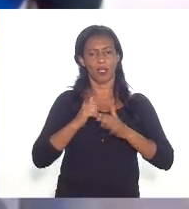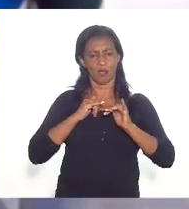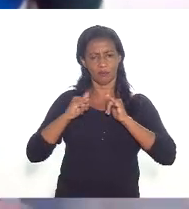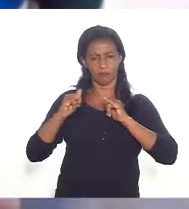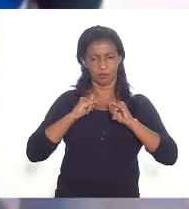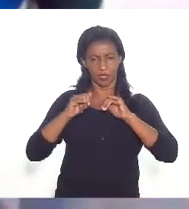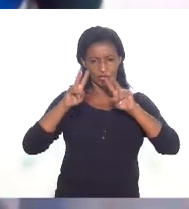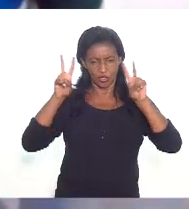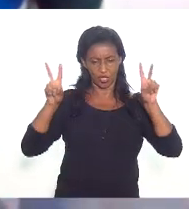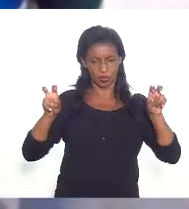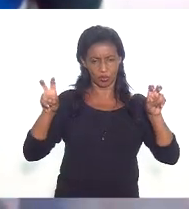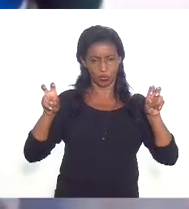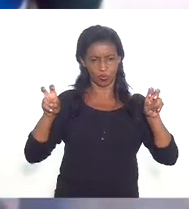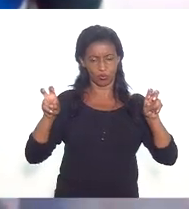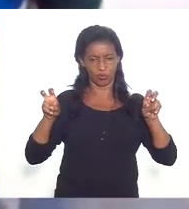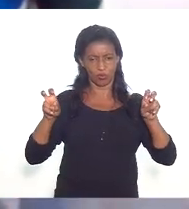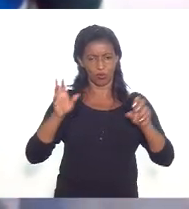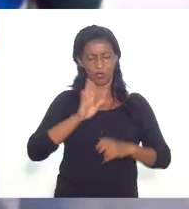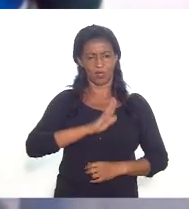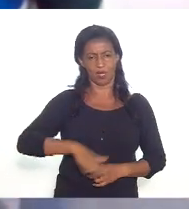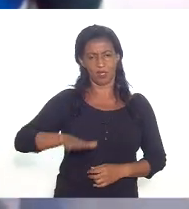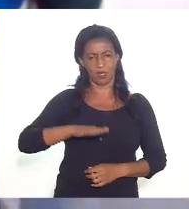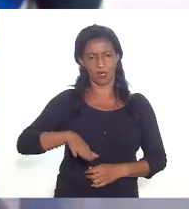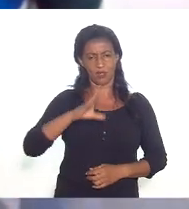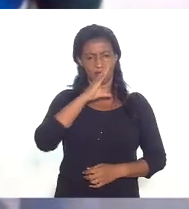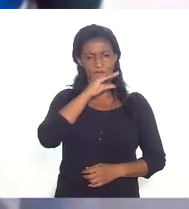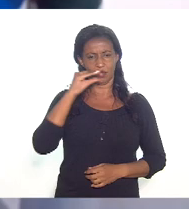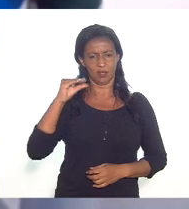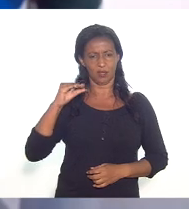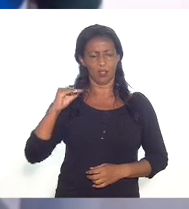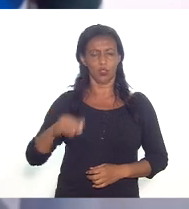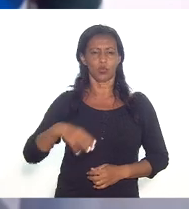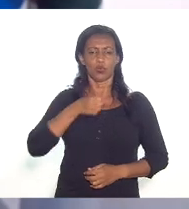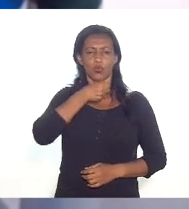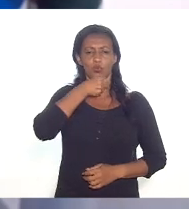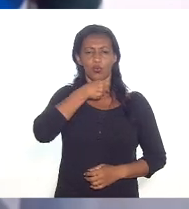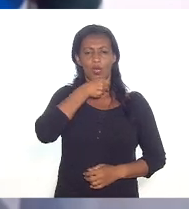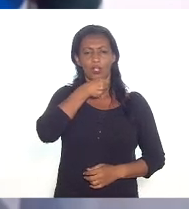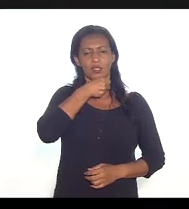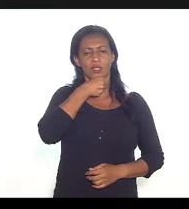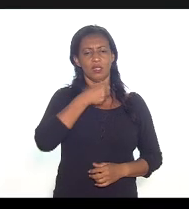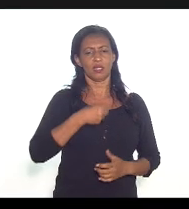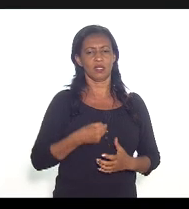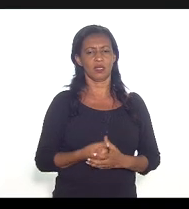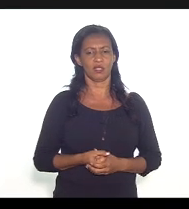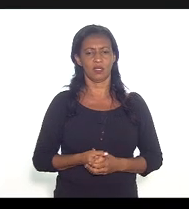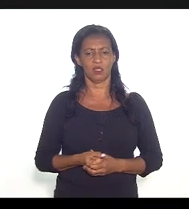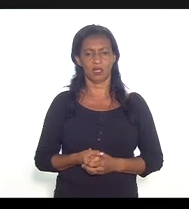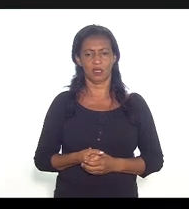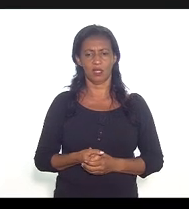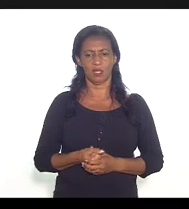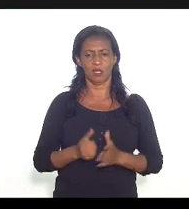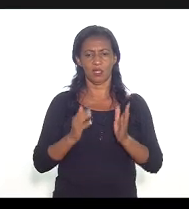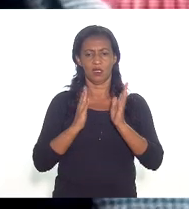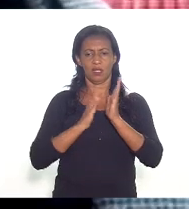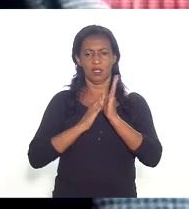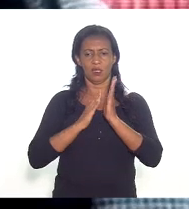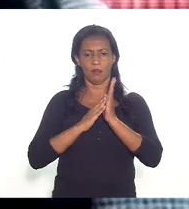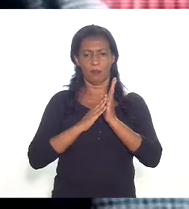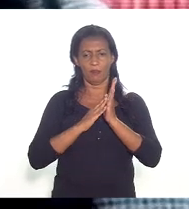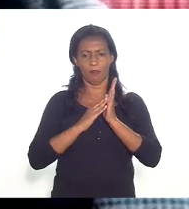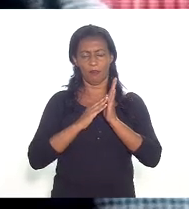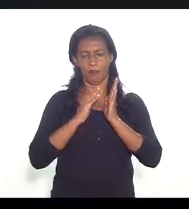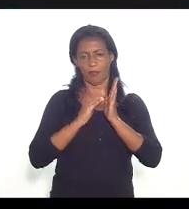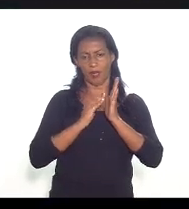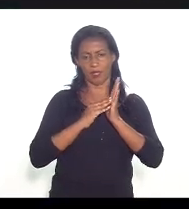de assuntos da criança, adolescente e idoso, deputada Rosane Félix. Parecer favorável, senhor